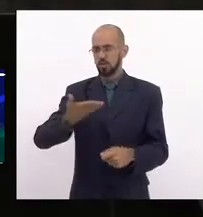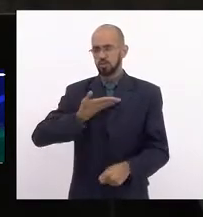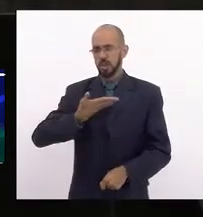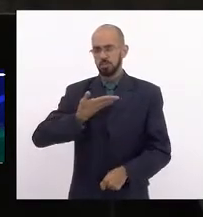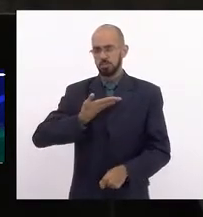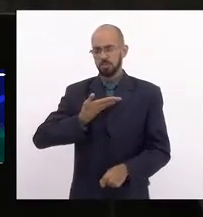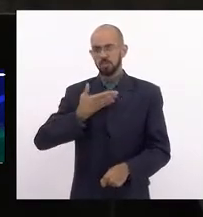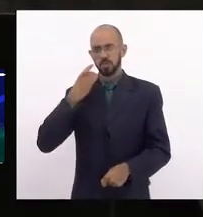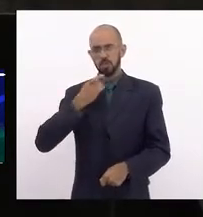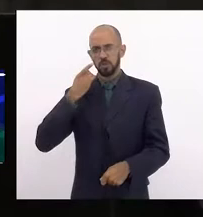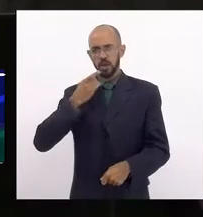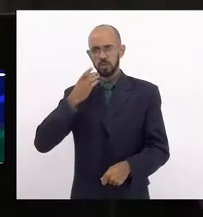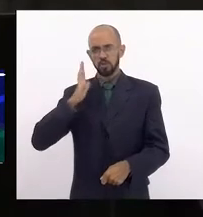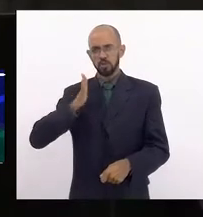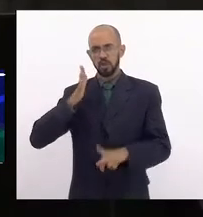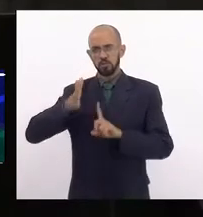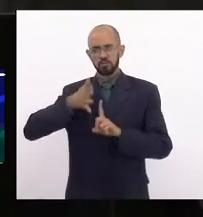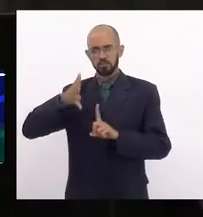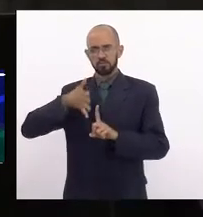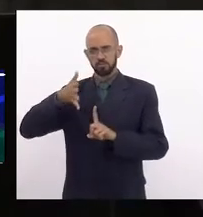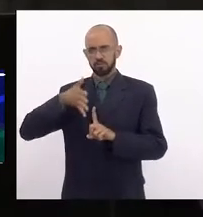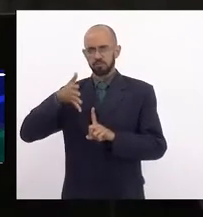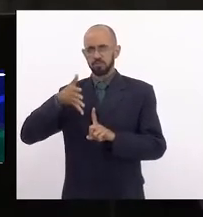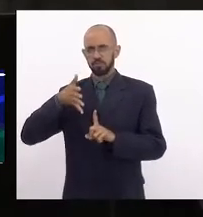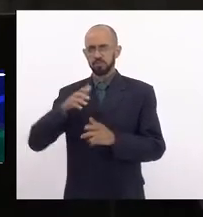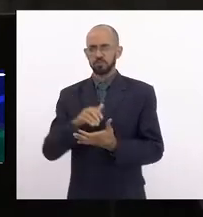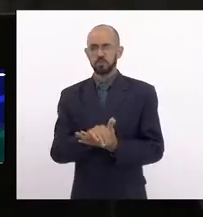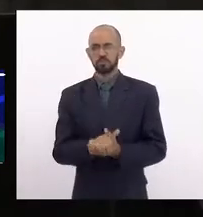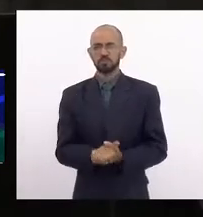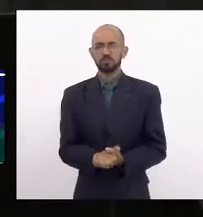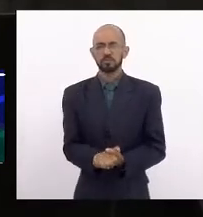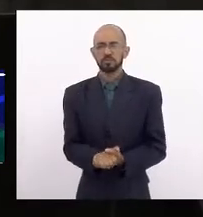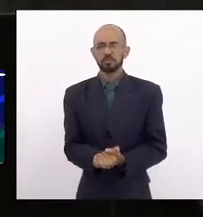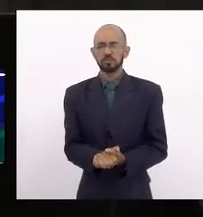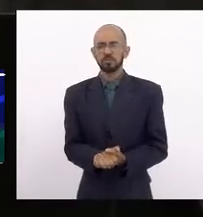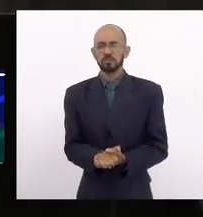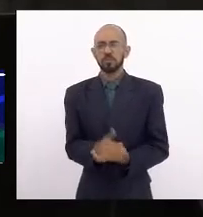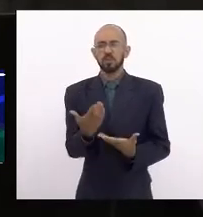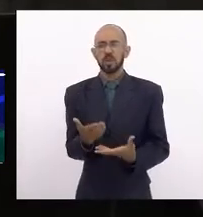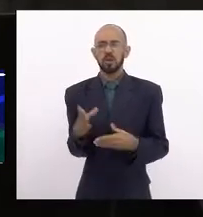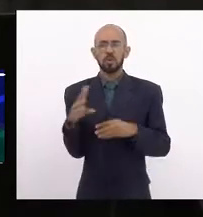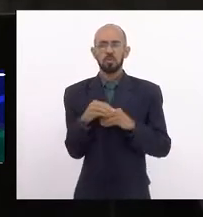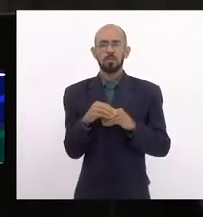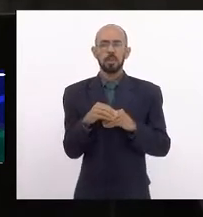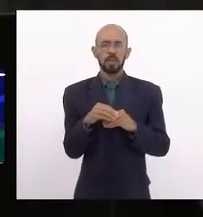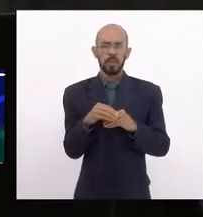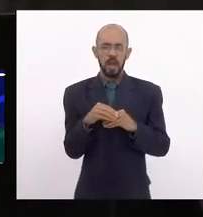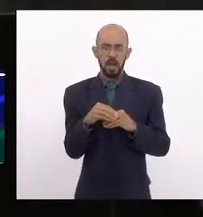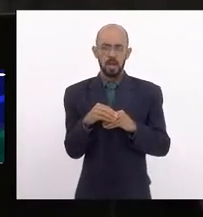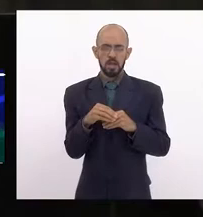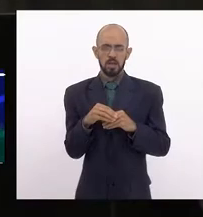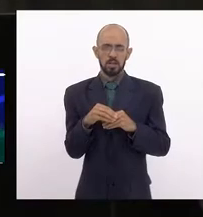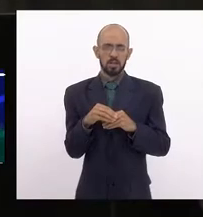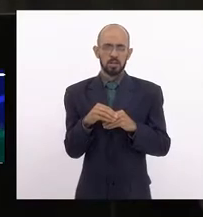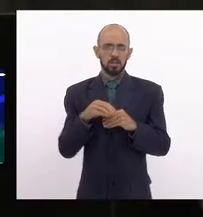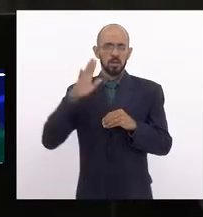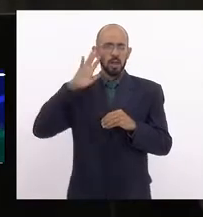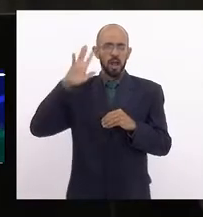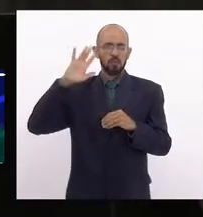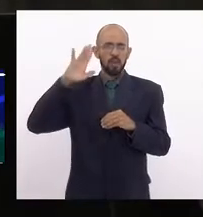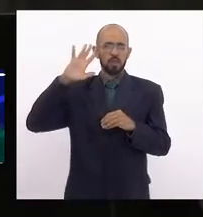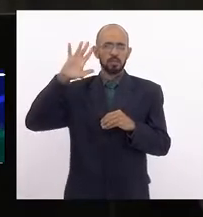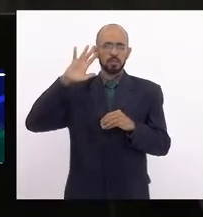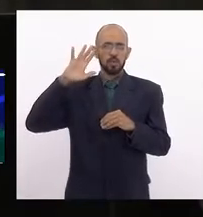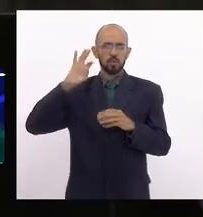caros colegas que aqui fizeram uso da palavra eu quero só fazer uma reflexão diante